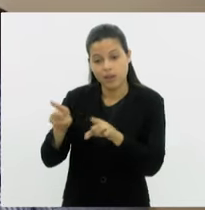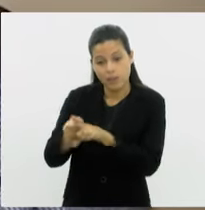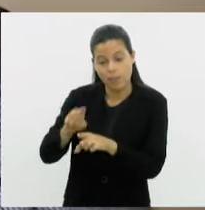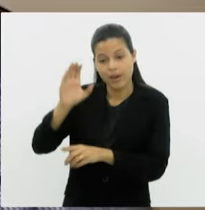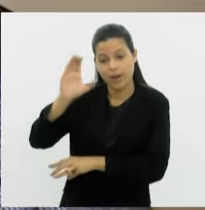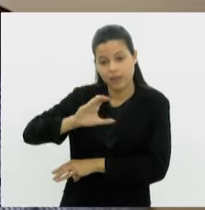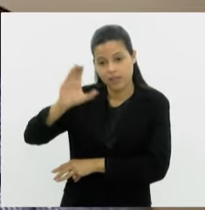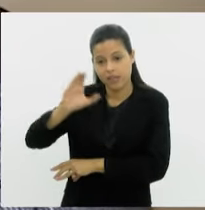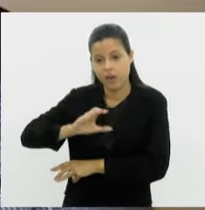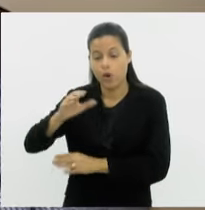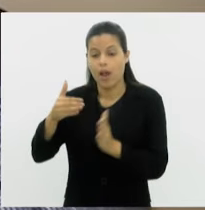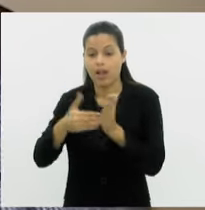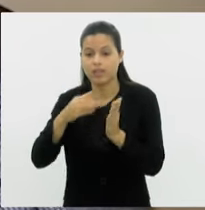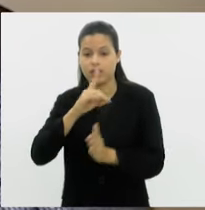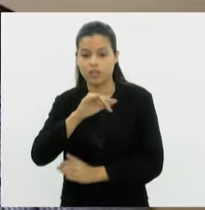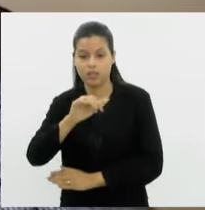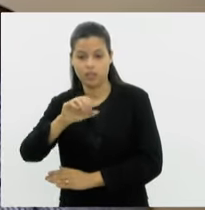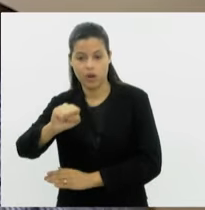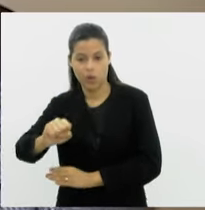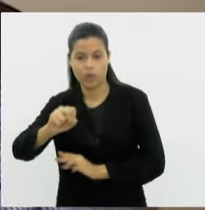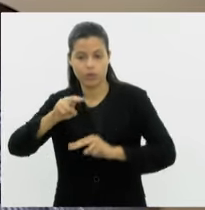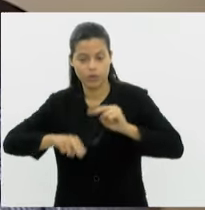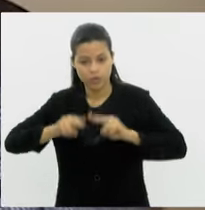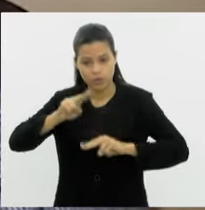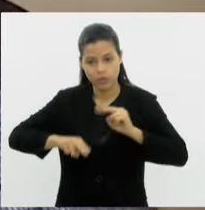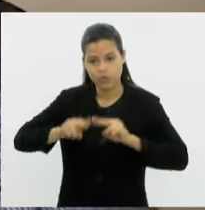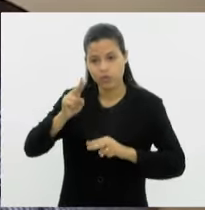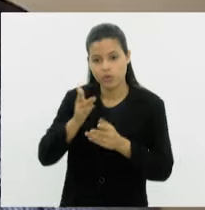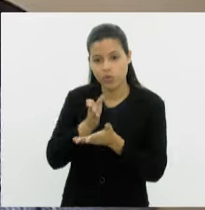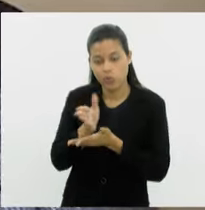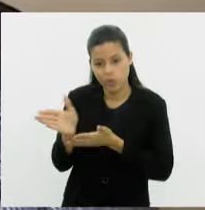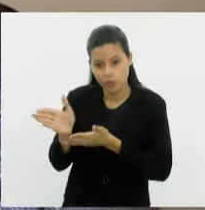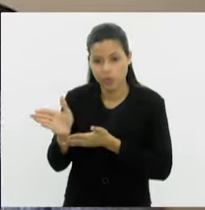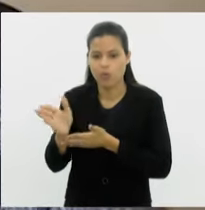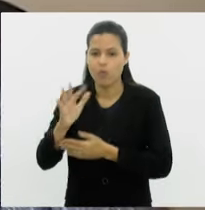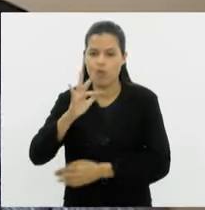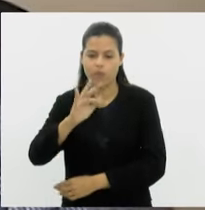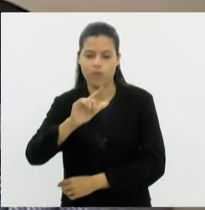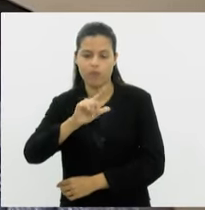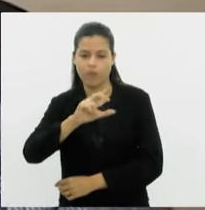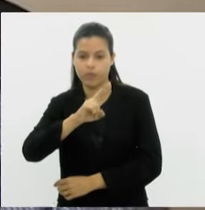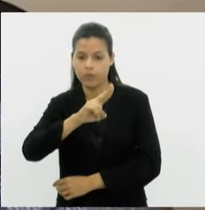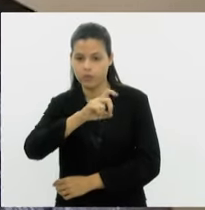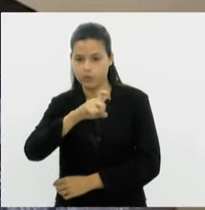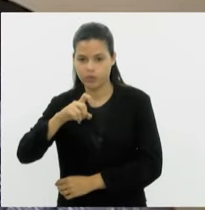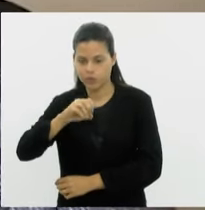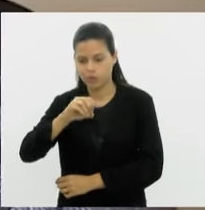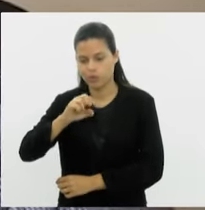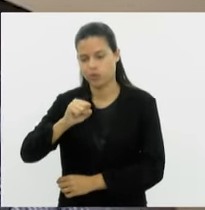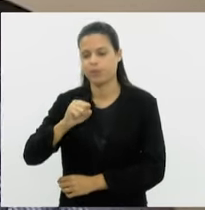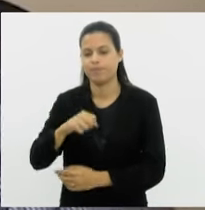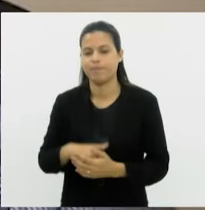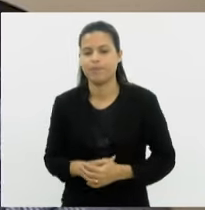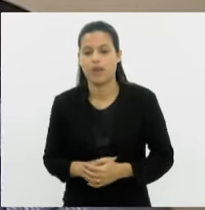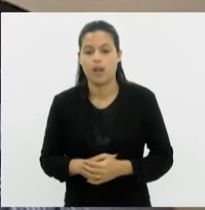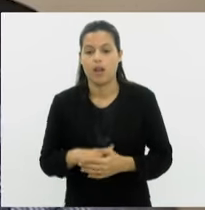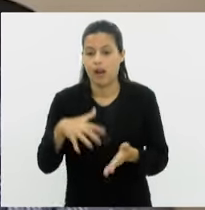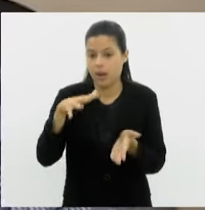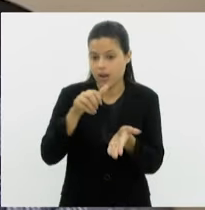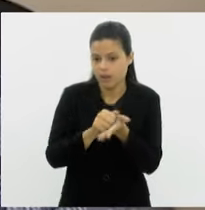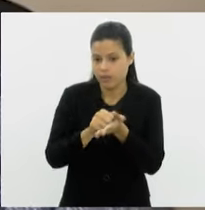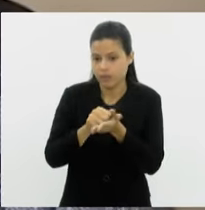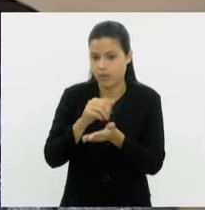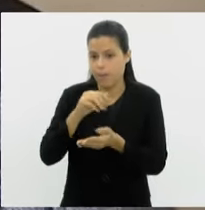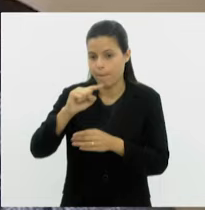dia 8 de junho, você confere o eixo Fluxos em Fluxo. E anota aí, nesse próximo dia 10